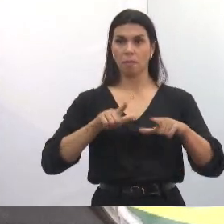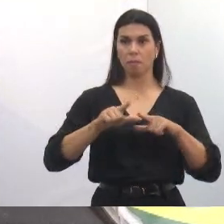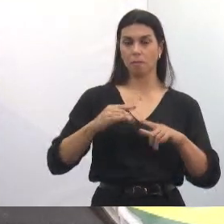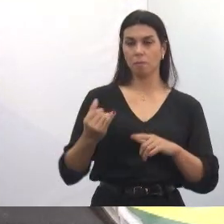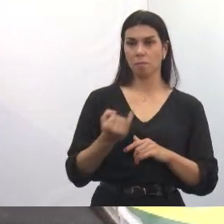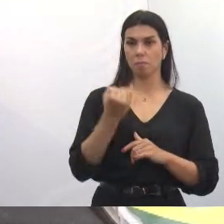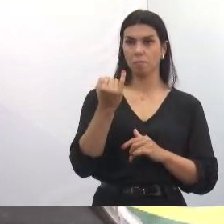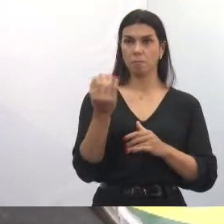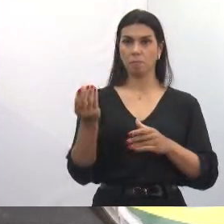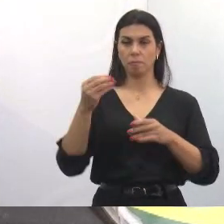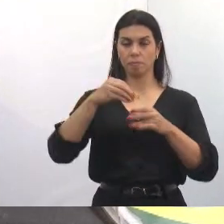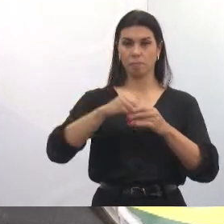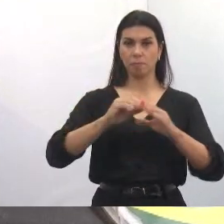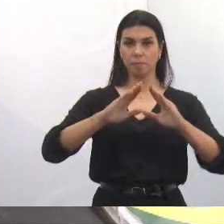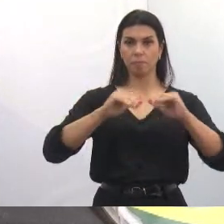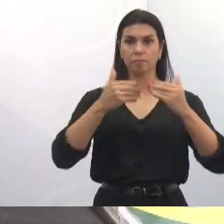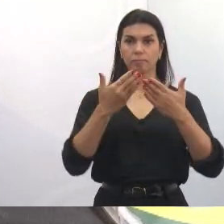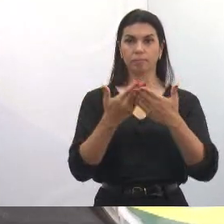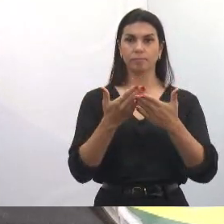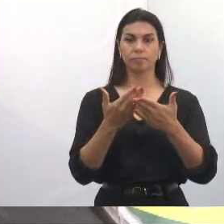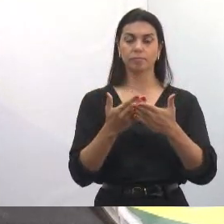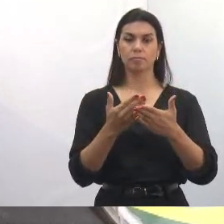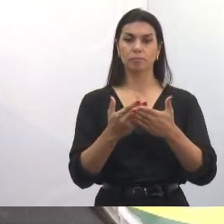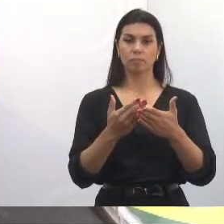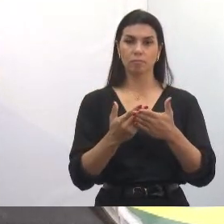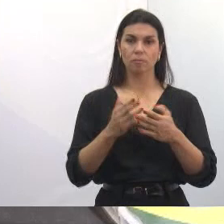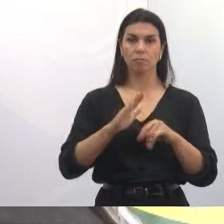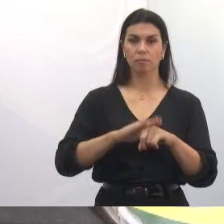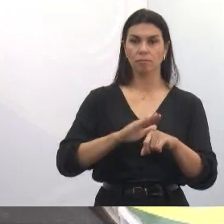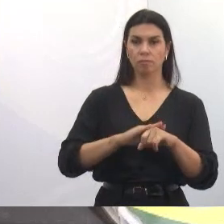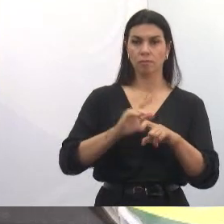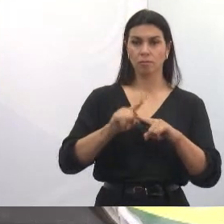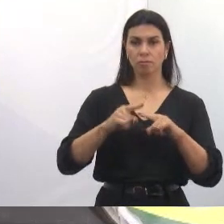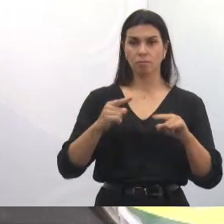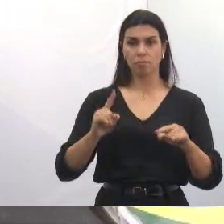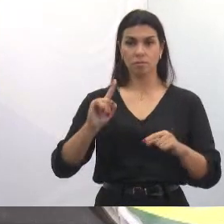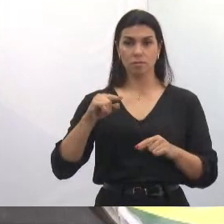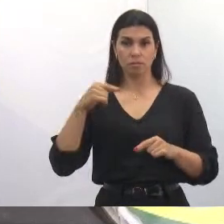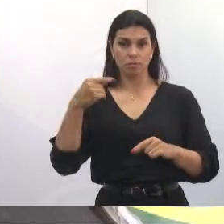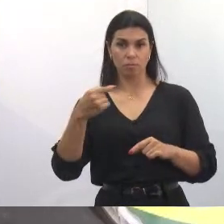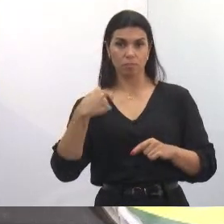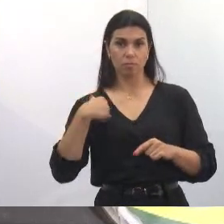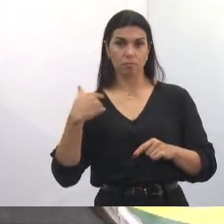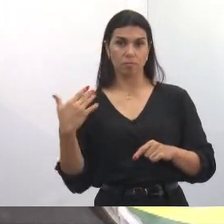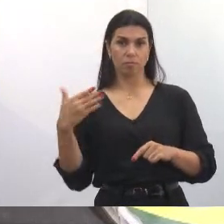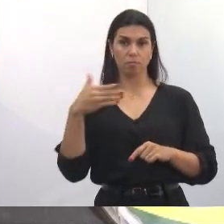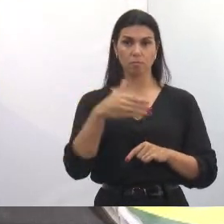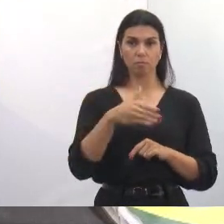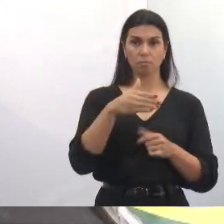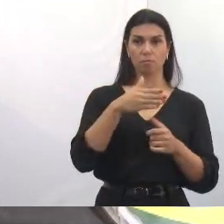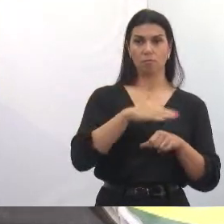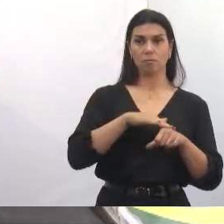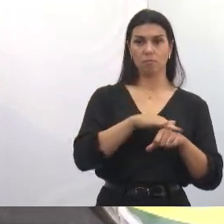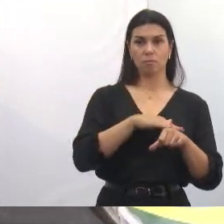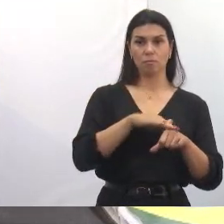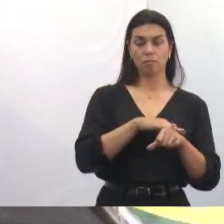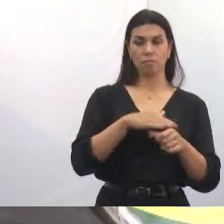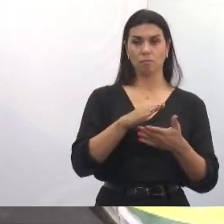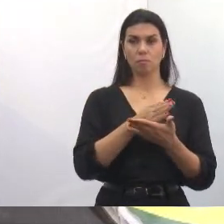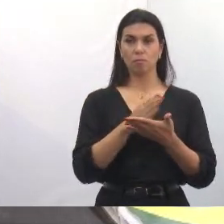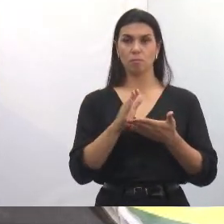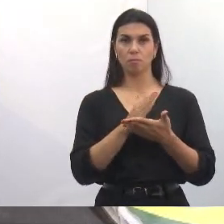escolas. E depois que eu protocolei esse pedido, eu fui conversar com alguns